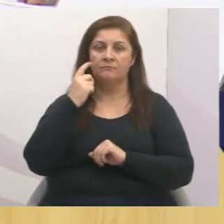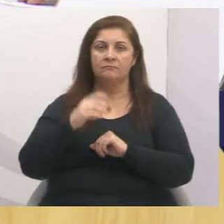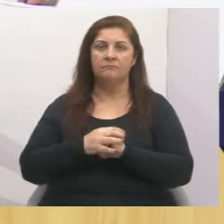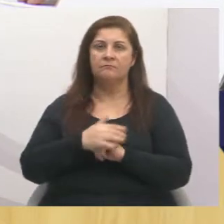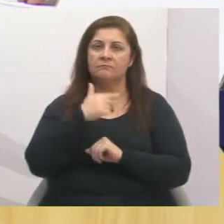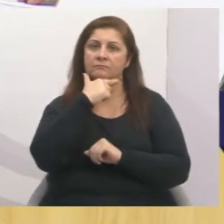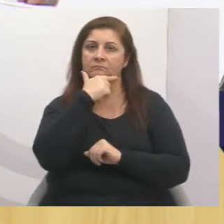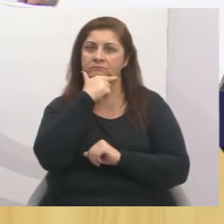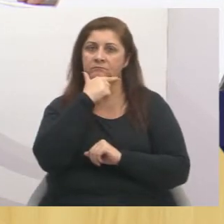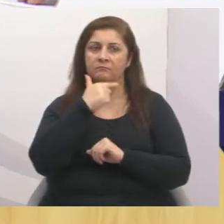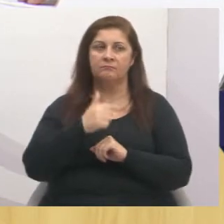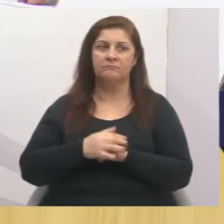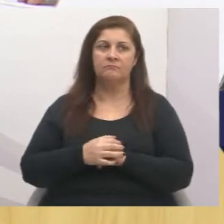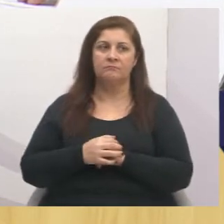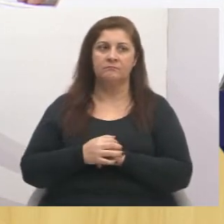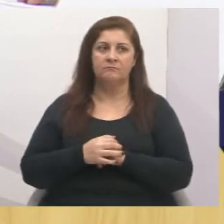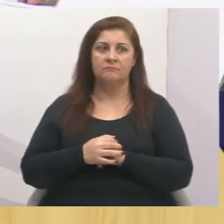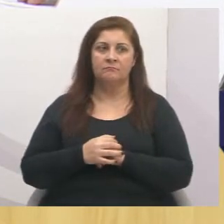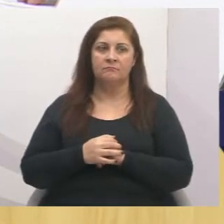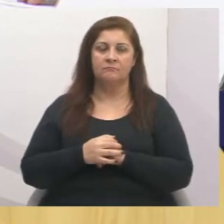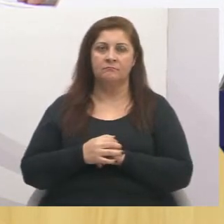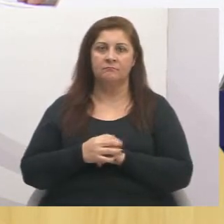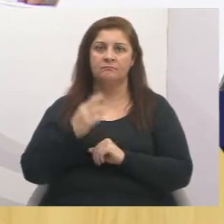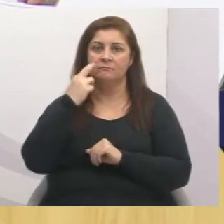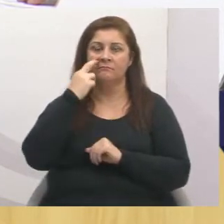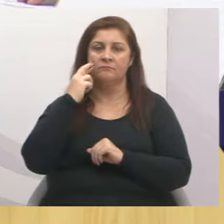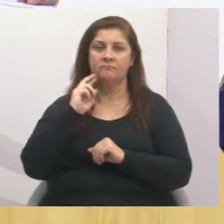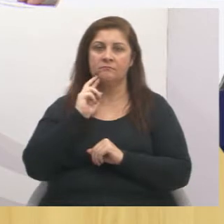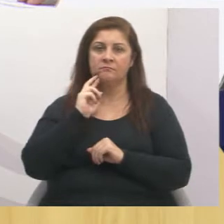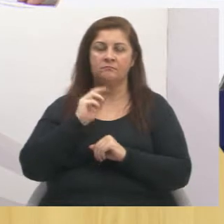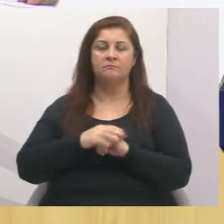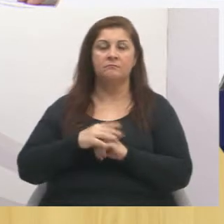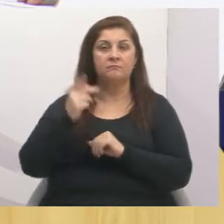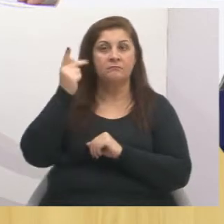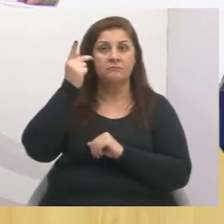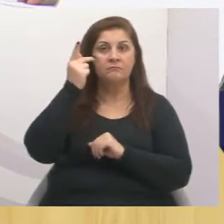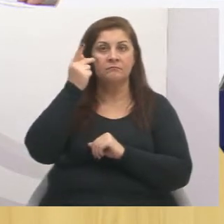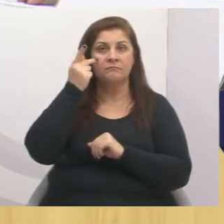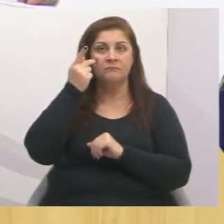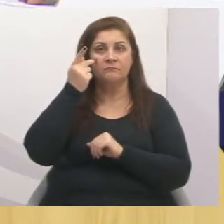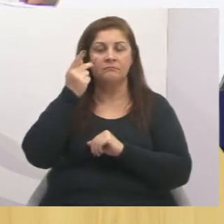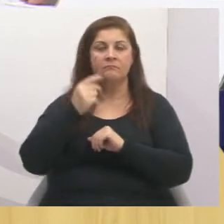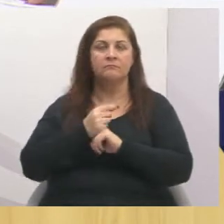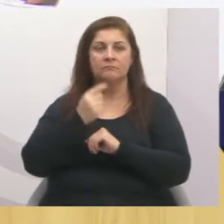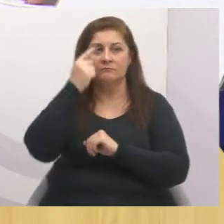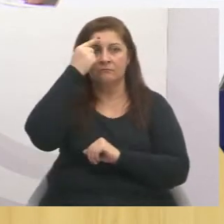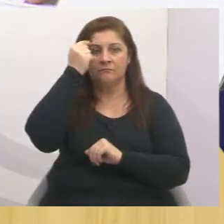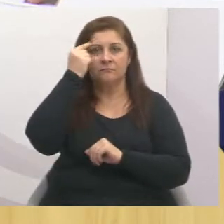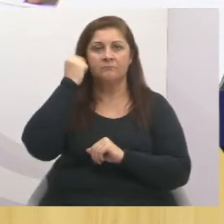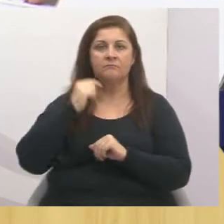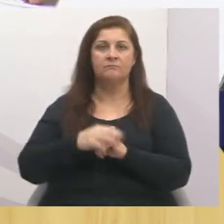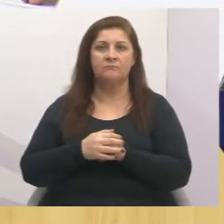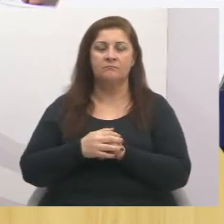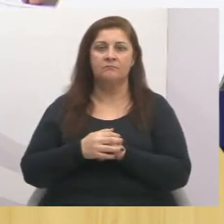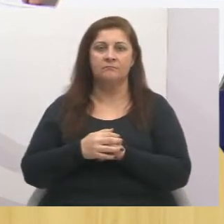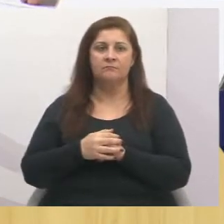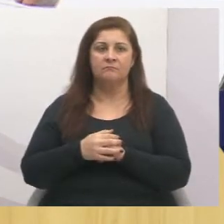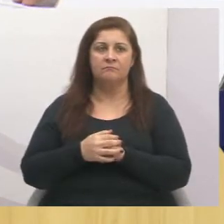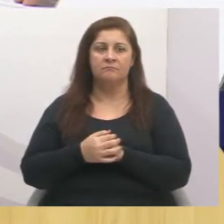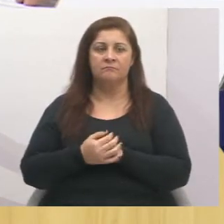Luiz Flávio, também Rogério Timóteo, Paulinho dos Condutores, Edgar Sasaki e Paulinho do Esporte.